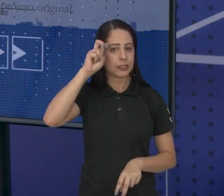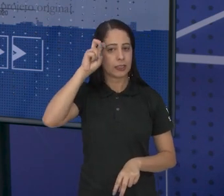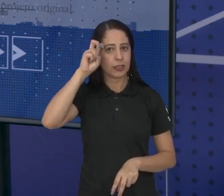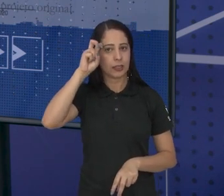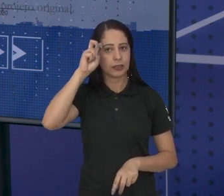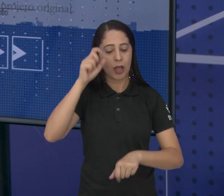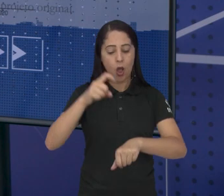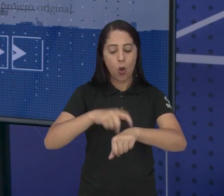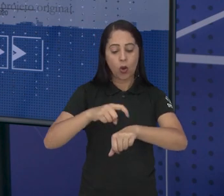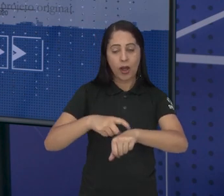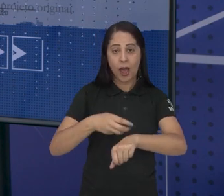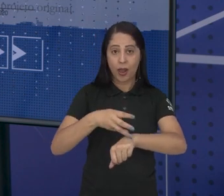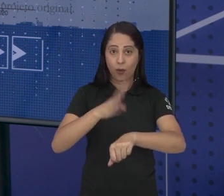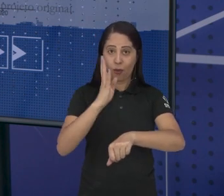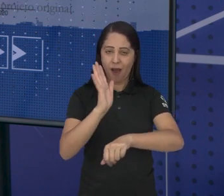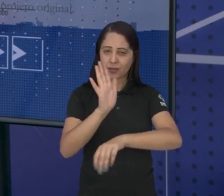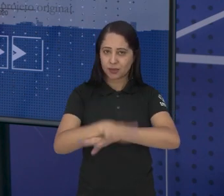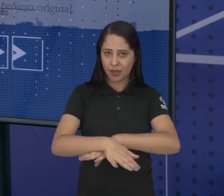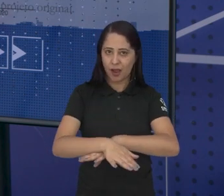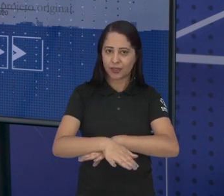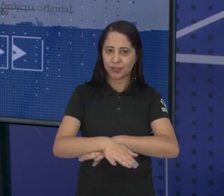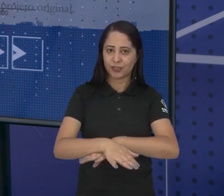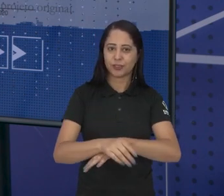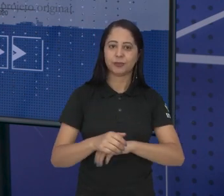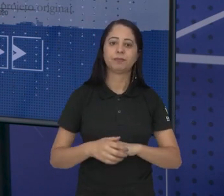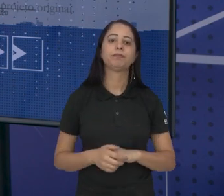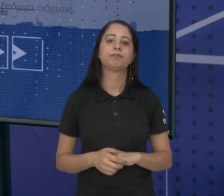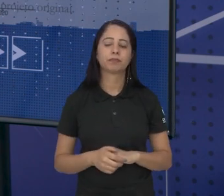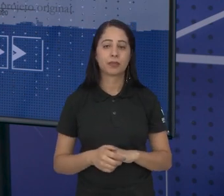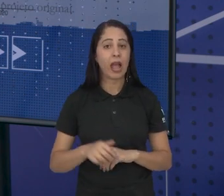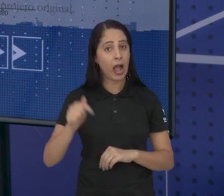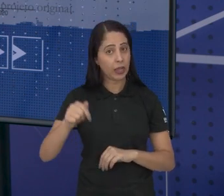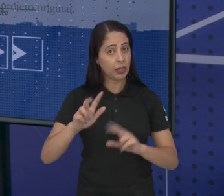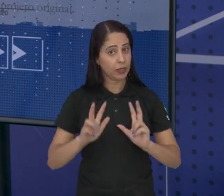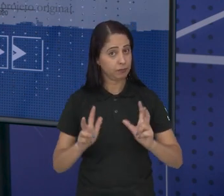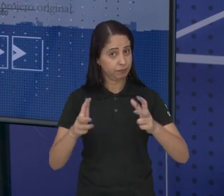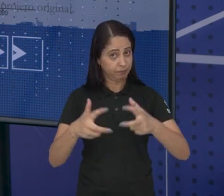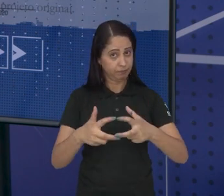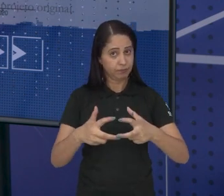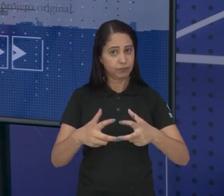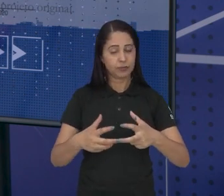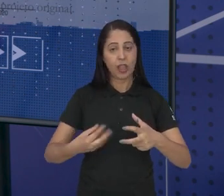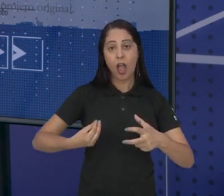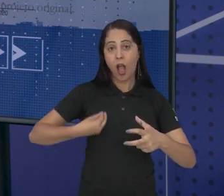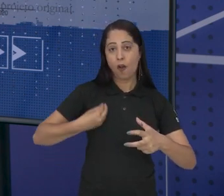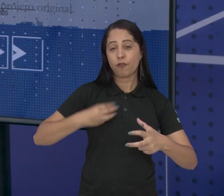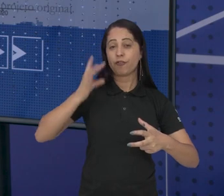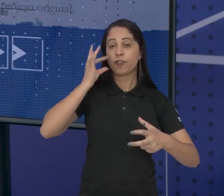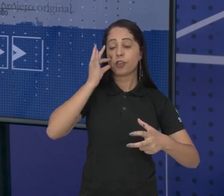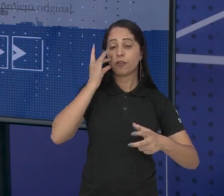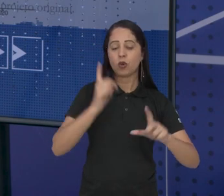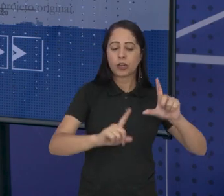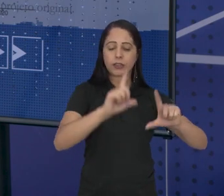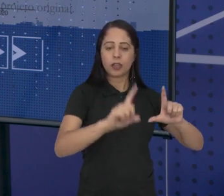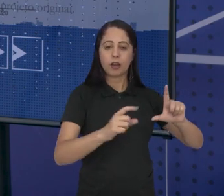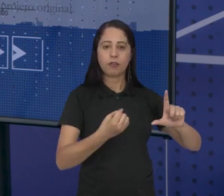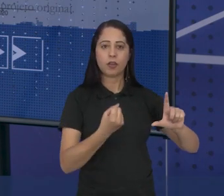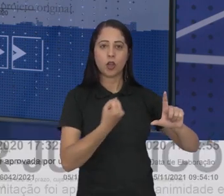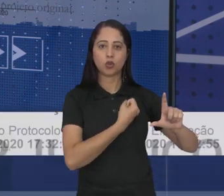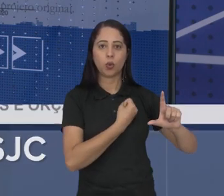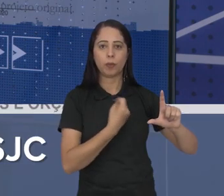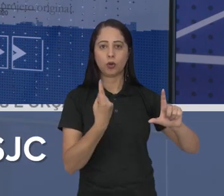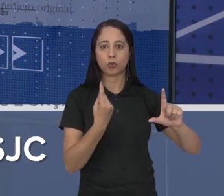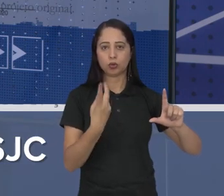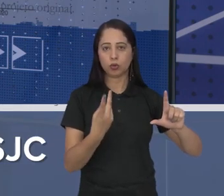sempre as terças e Quintas às 16 horas aqui no plenário da câmara com transmissão ao vivo pelo canal 12.3